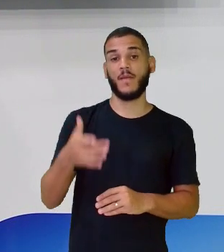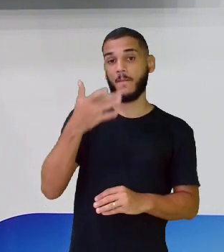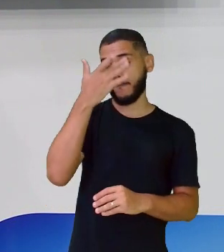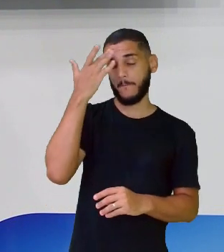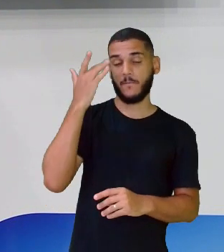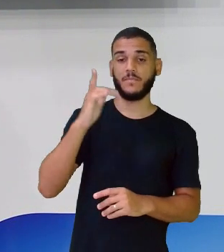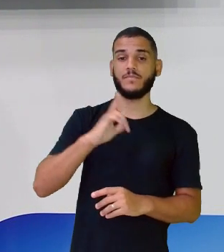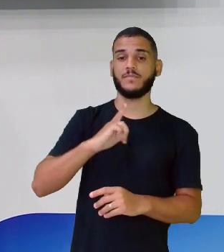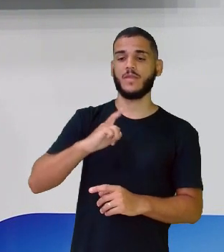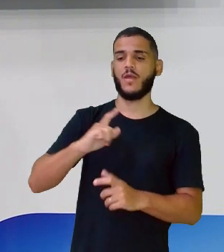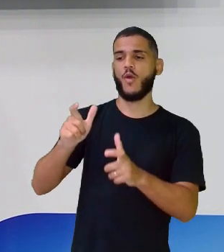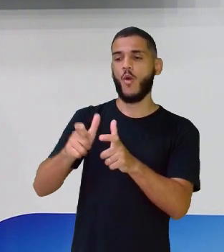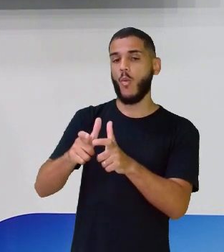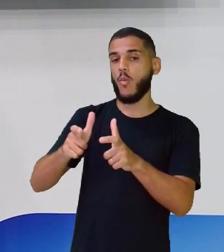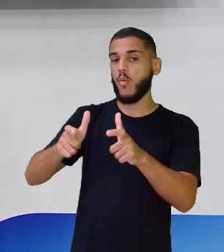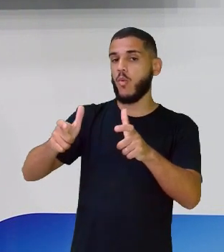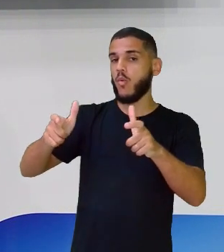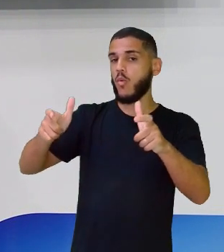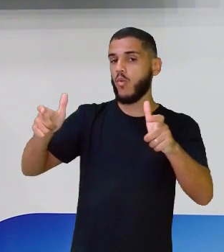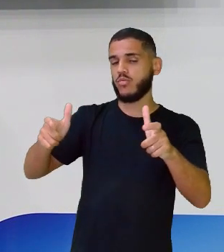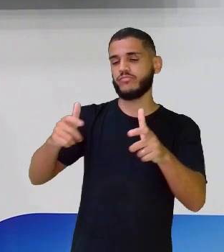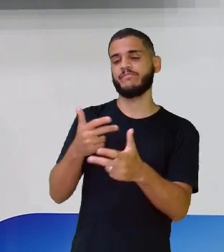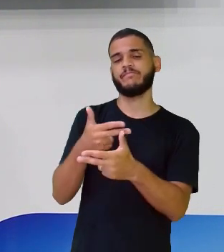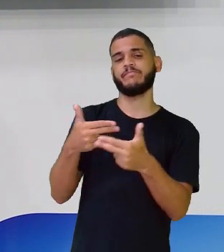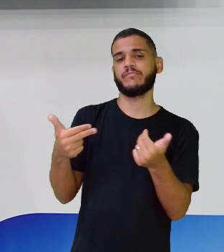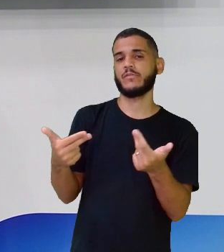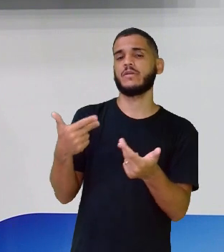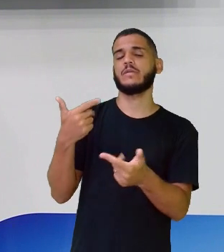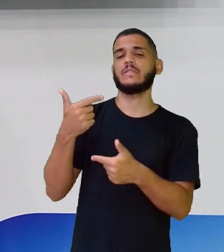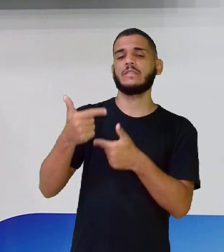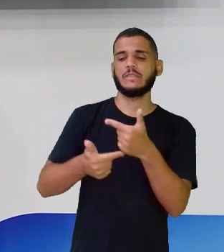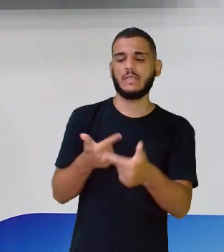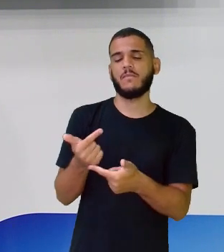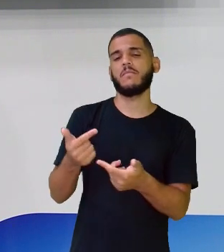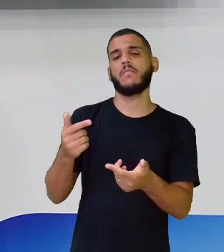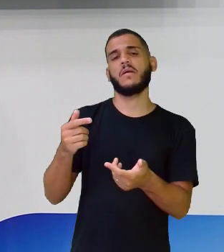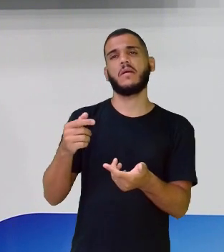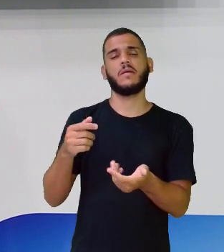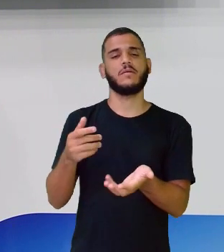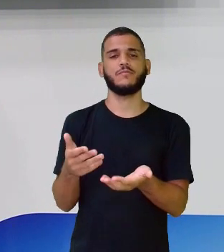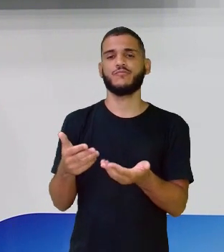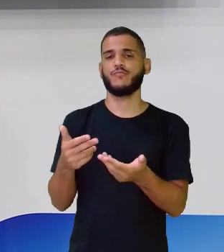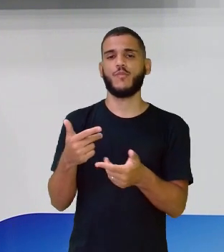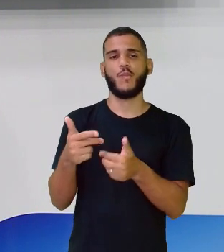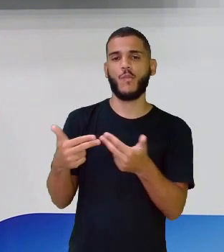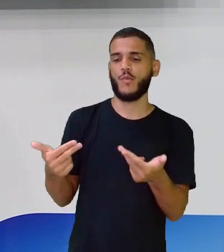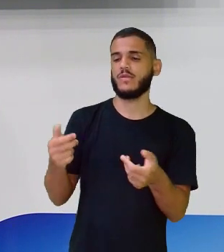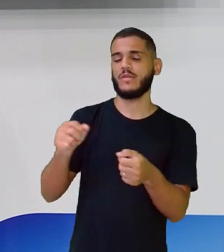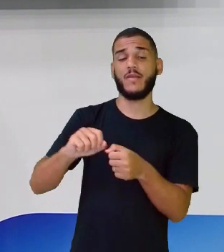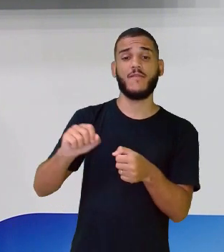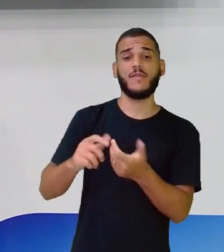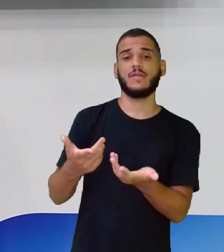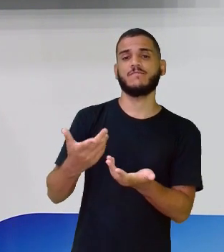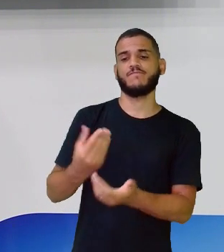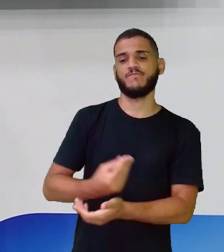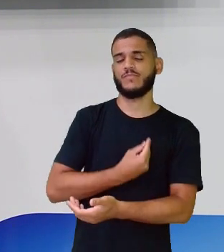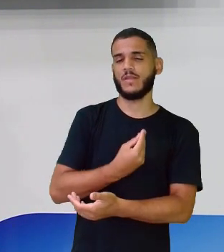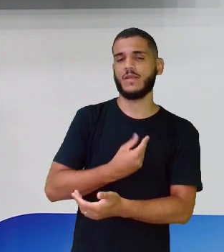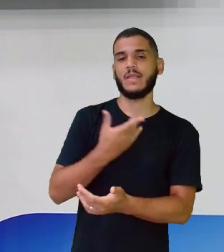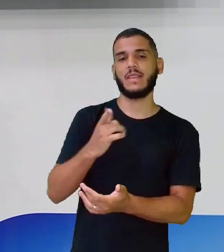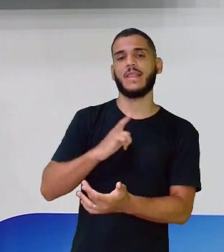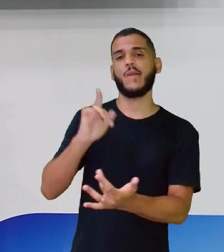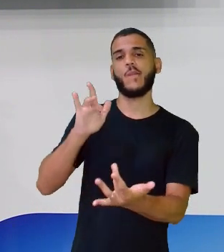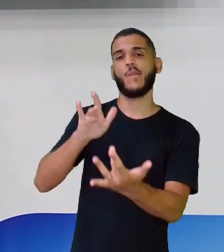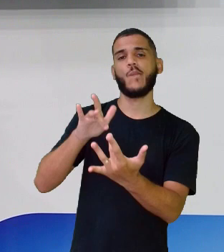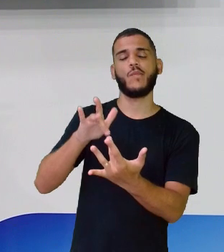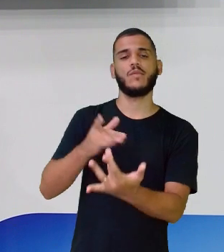amplo aí ao seu trabalho, ao que ela fez, deu um amplo aí, chegou na vida das pessoas, tocou